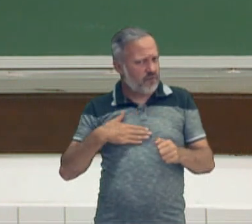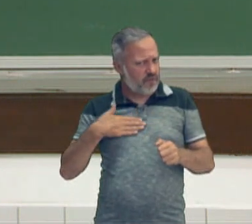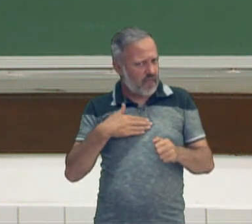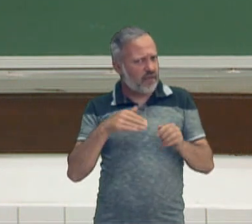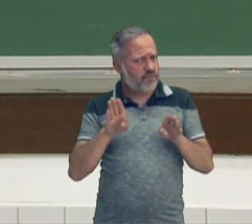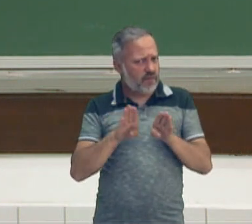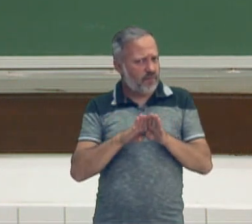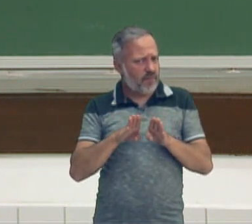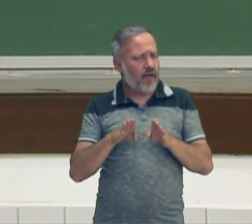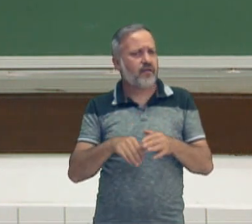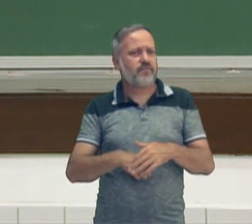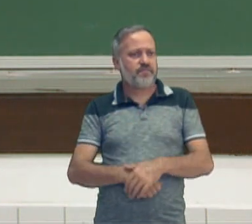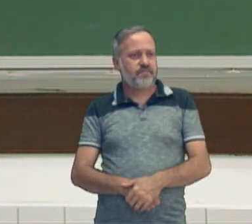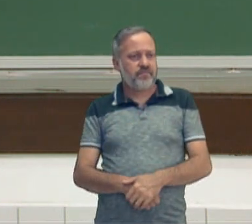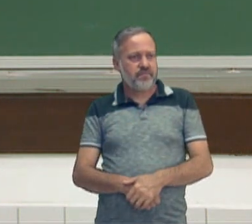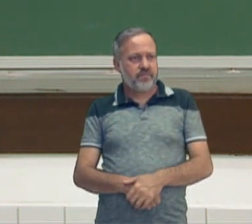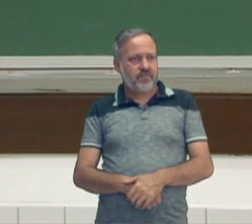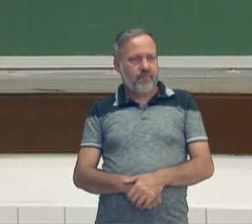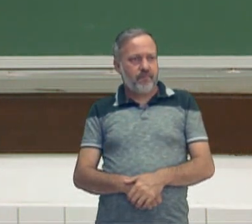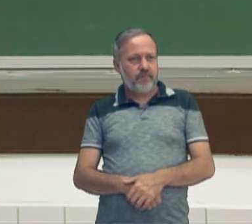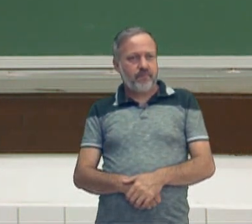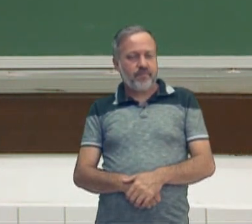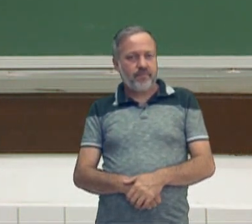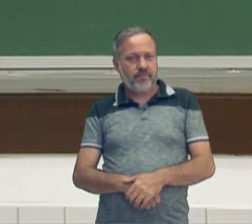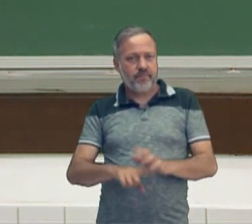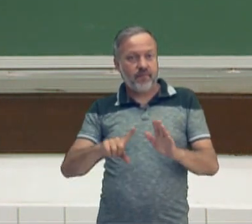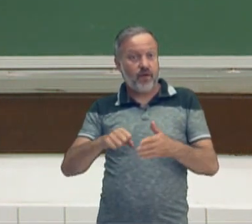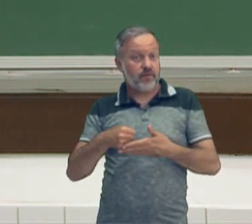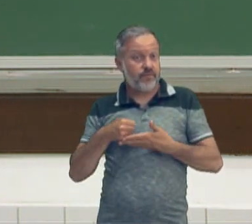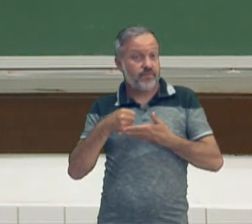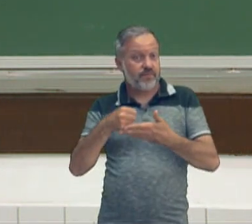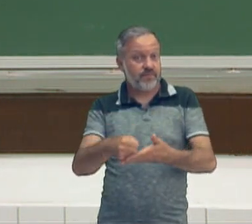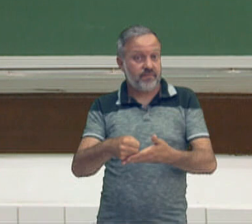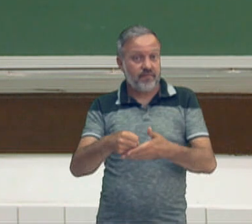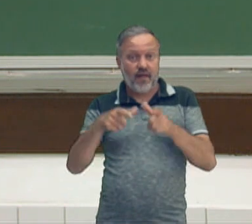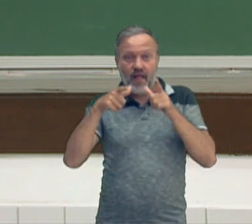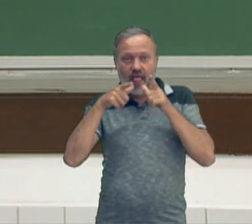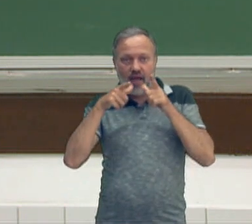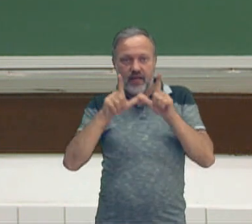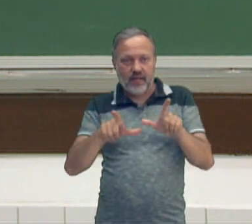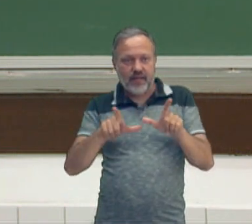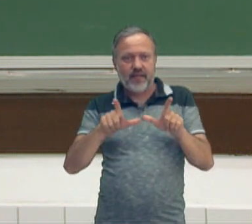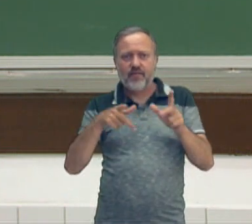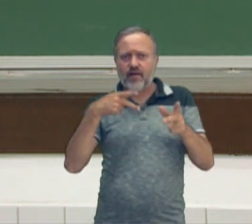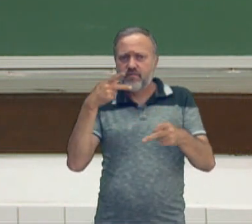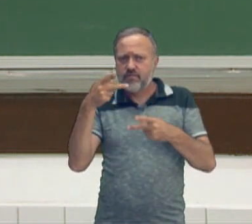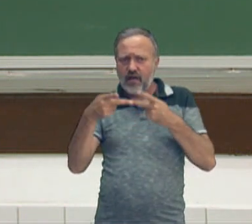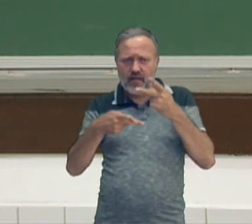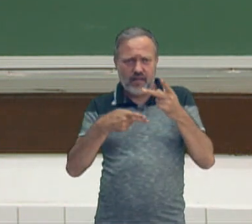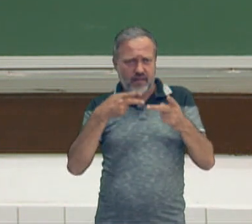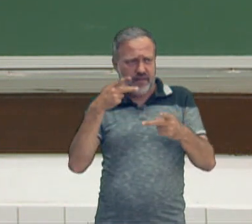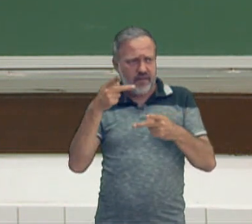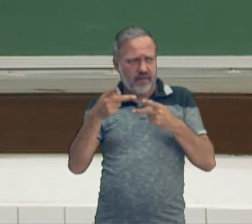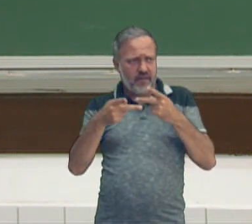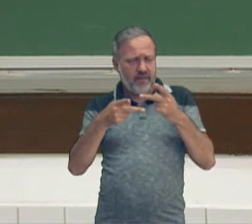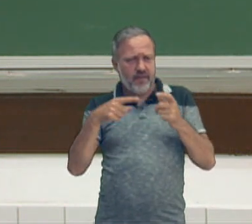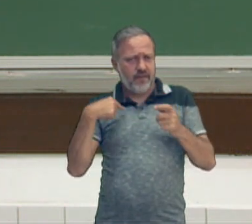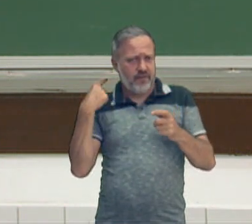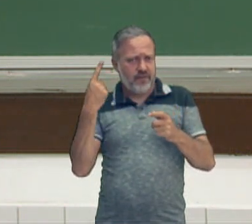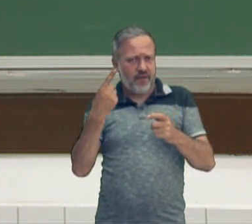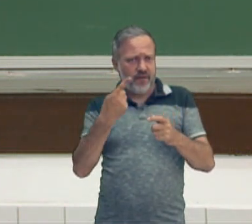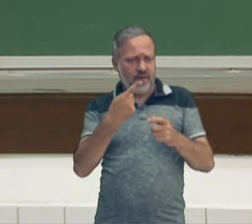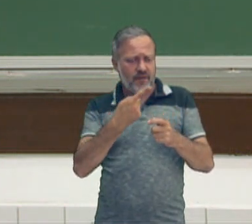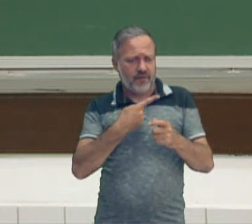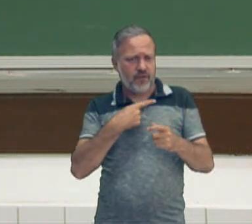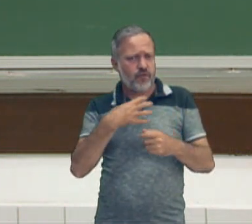Nós levamos conosco a nossa língua, a nossa forma de falar, a nossa etnia,